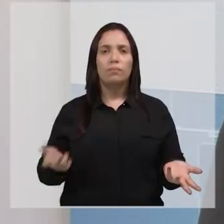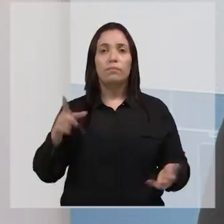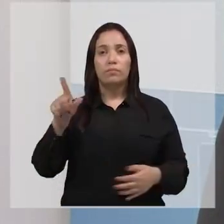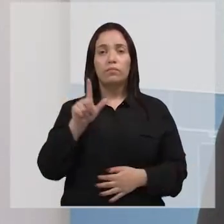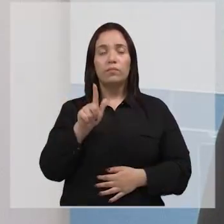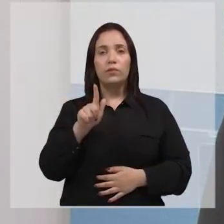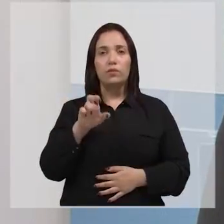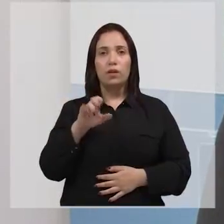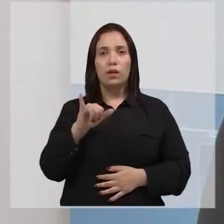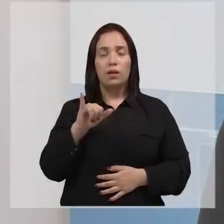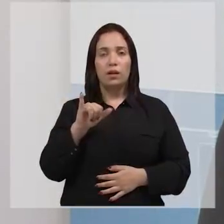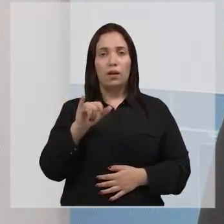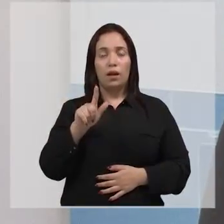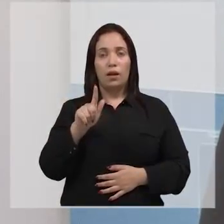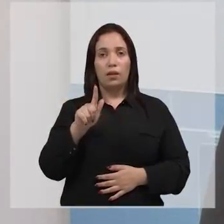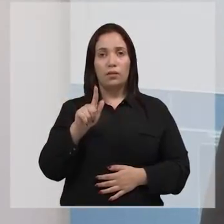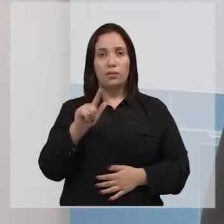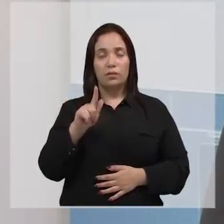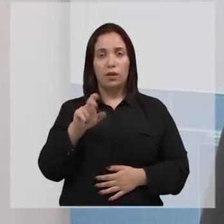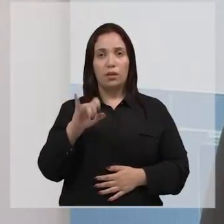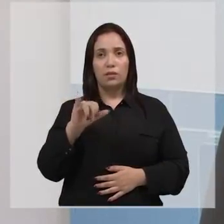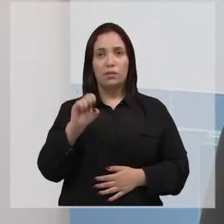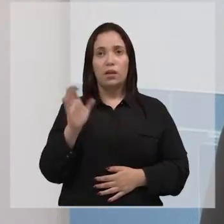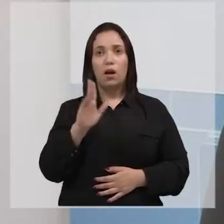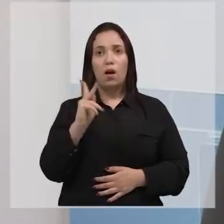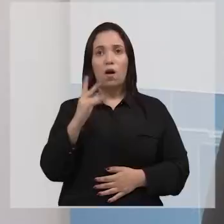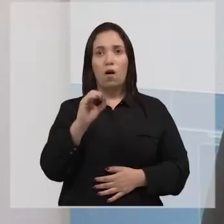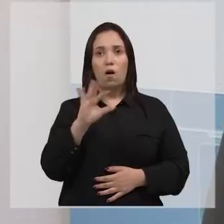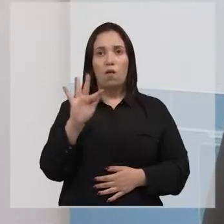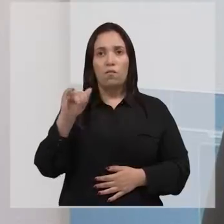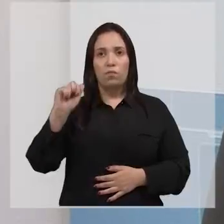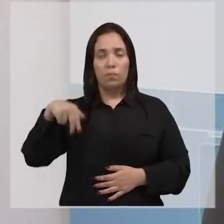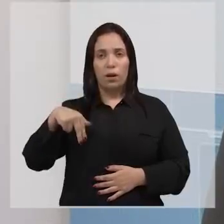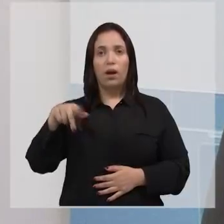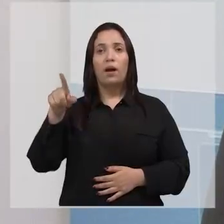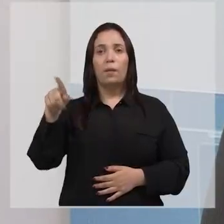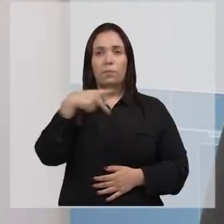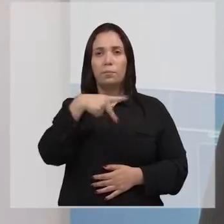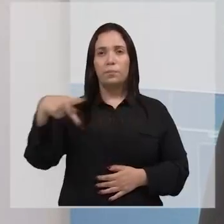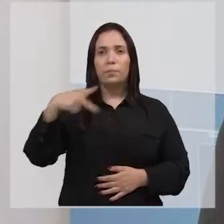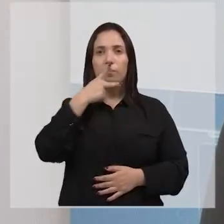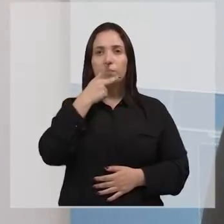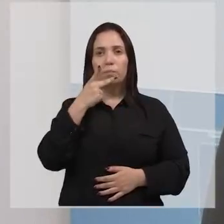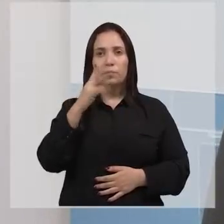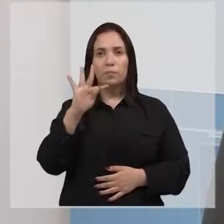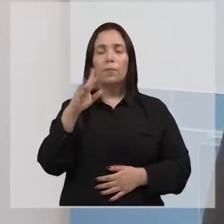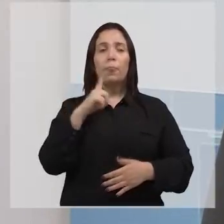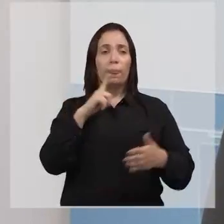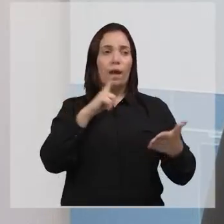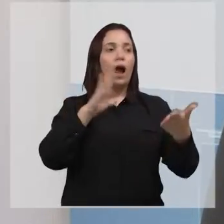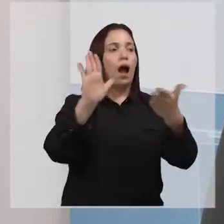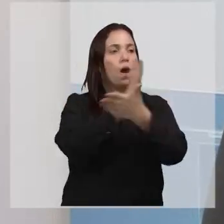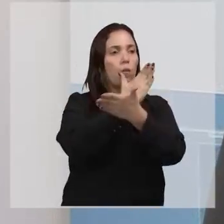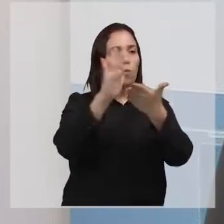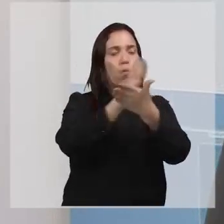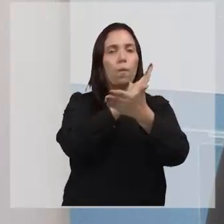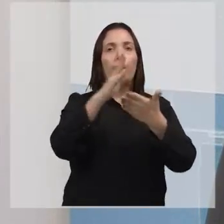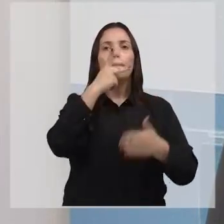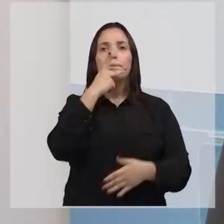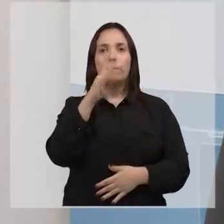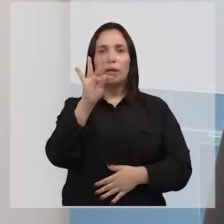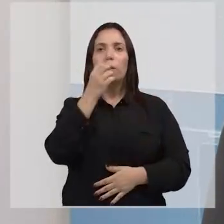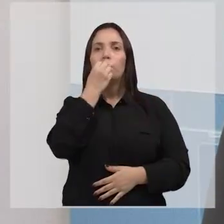Hoffmann, não é o PT, vamos ser sinceros, não é o PT todo. Boa parte do PT não concorda com o que eu estou fazendo. Tem homem sério no PT, disso,